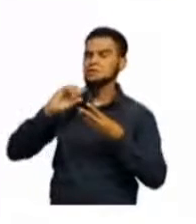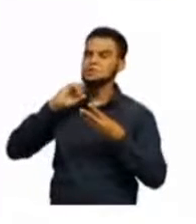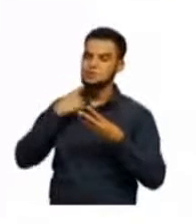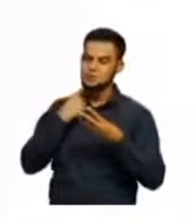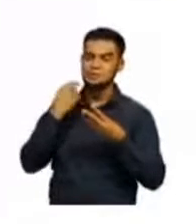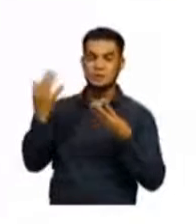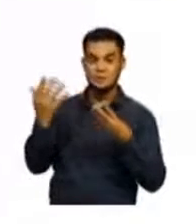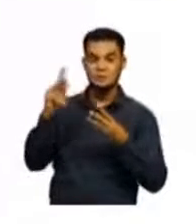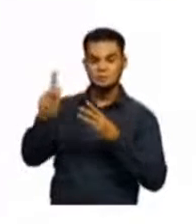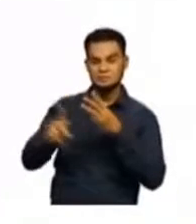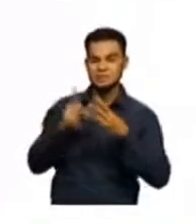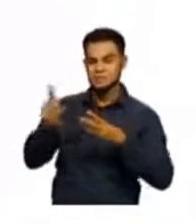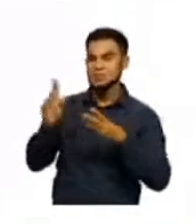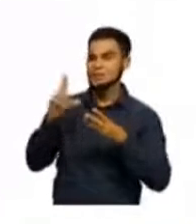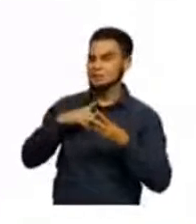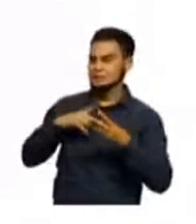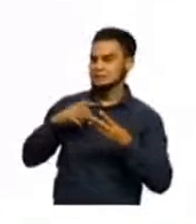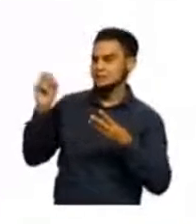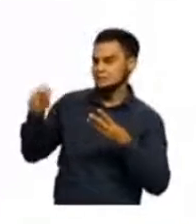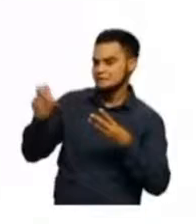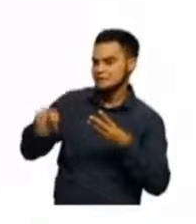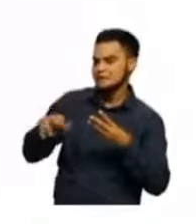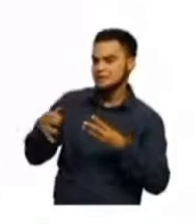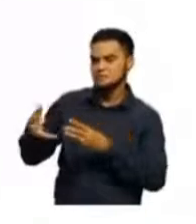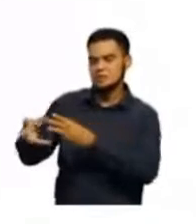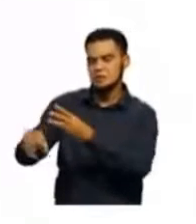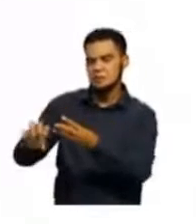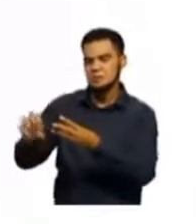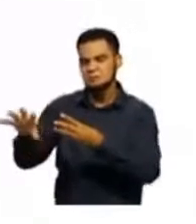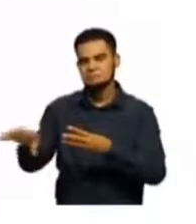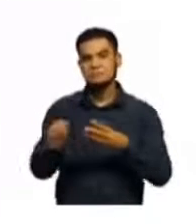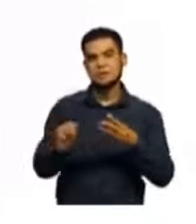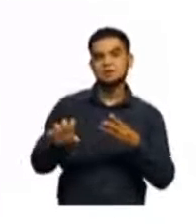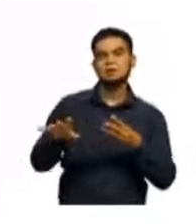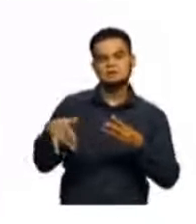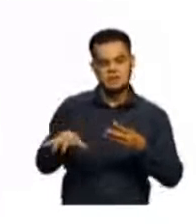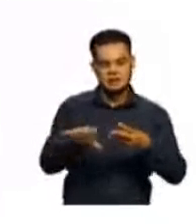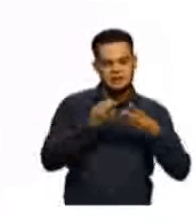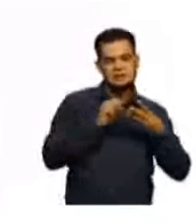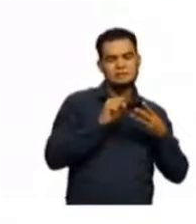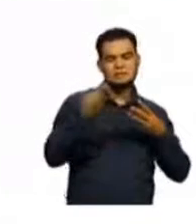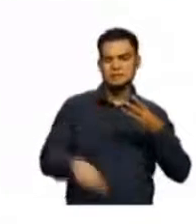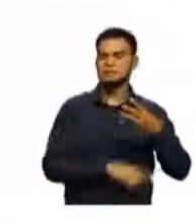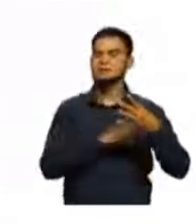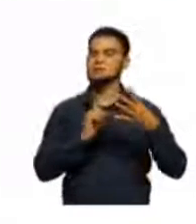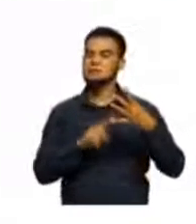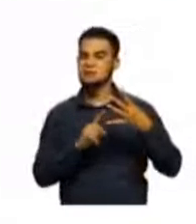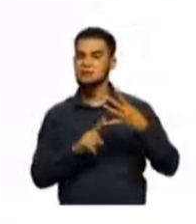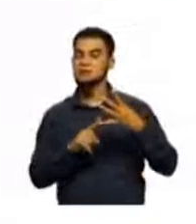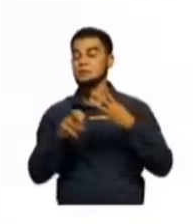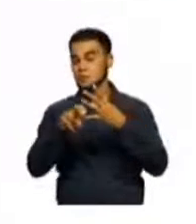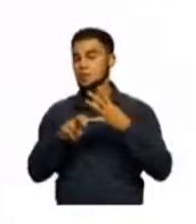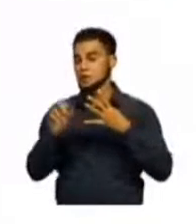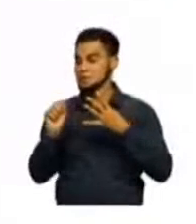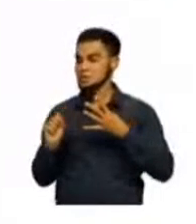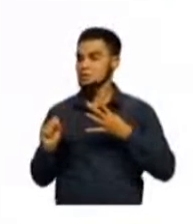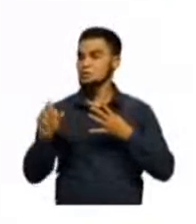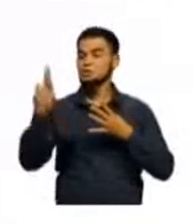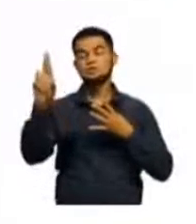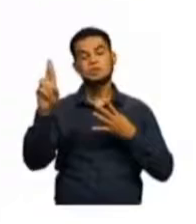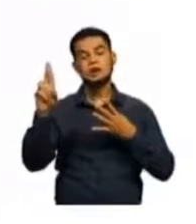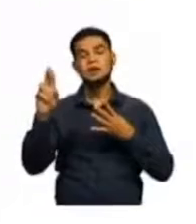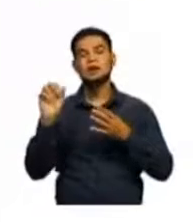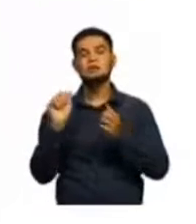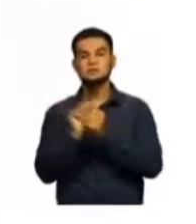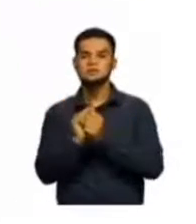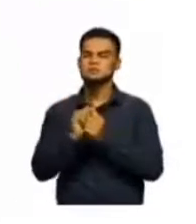de portadores do vírus durante a preparação ou manuseio. D. Pelo ar, juntamente com